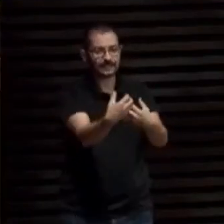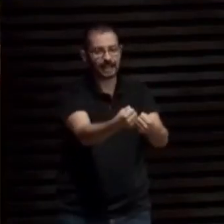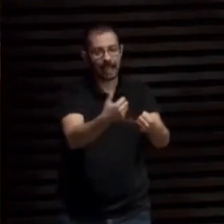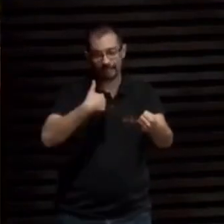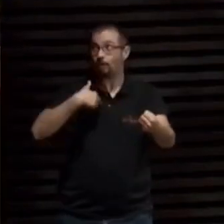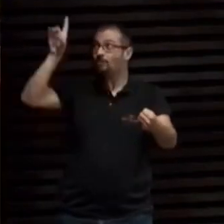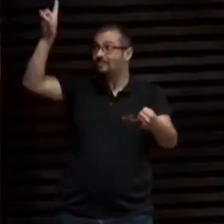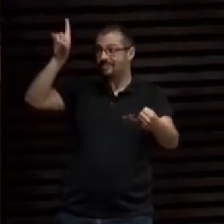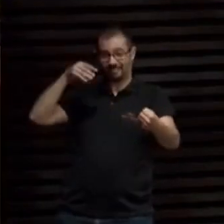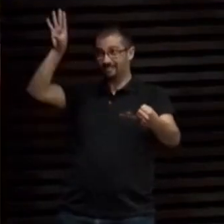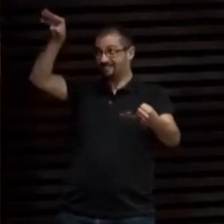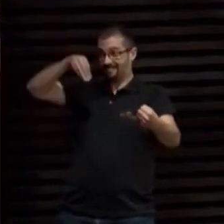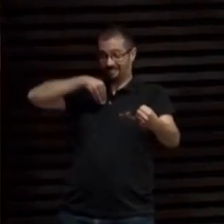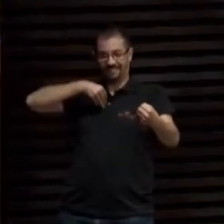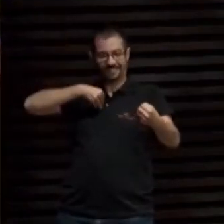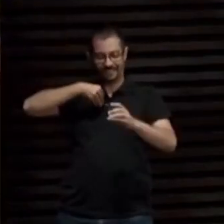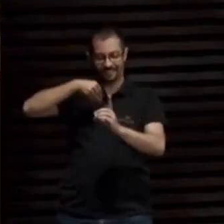eles.